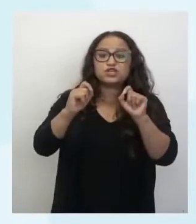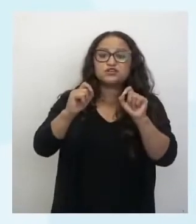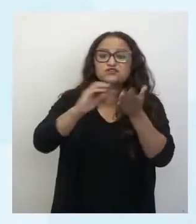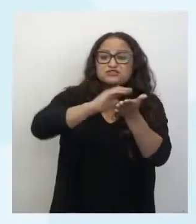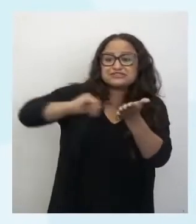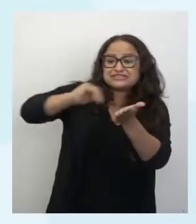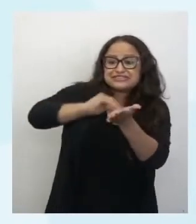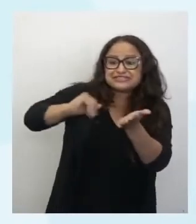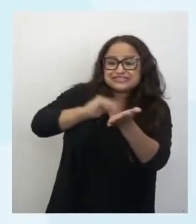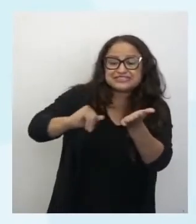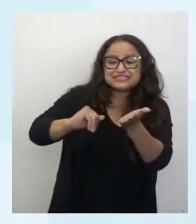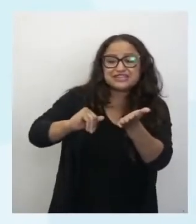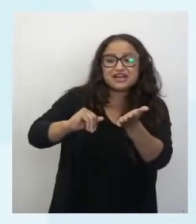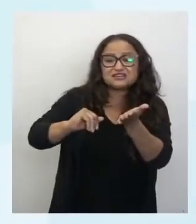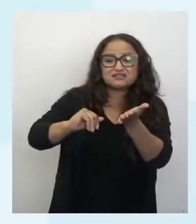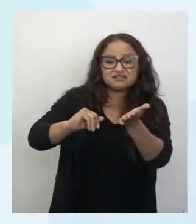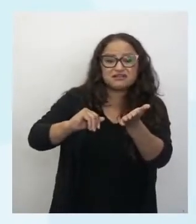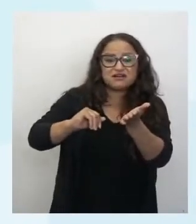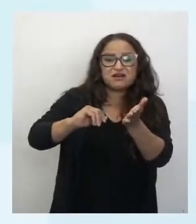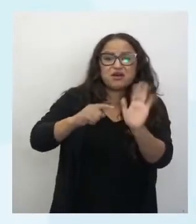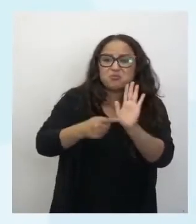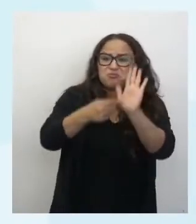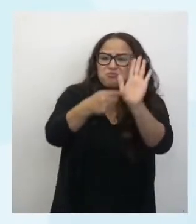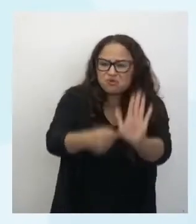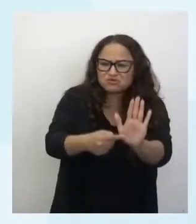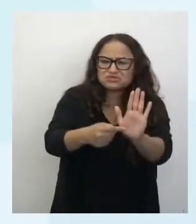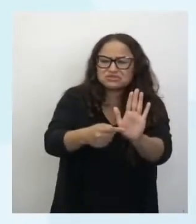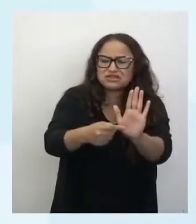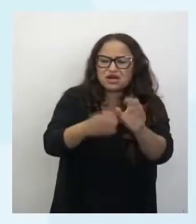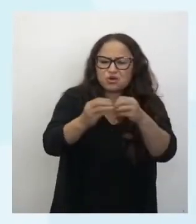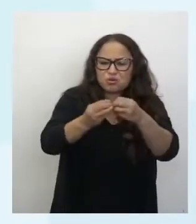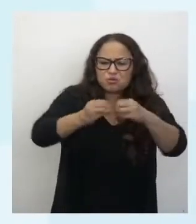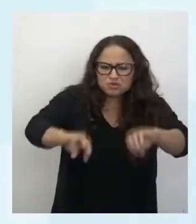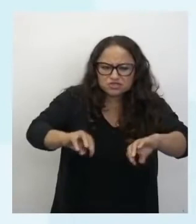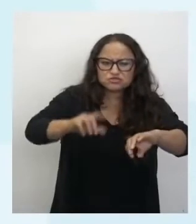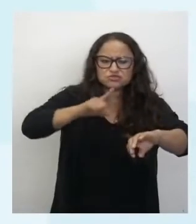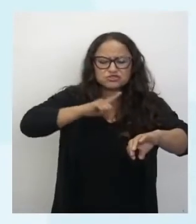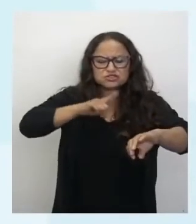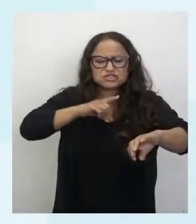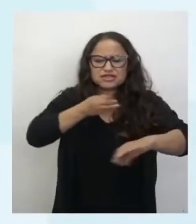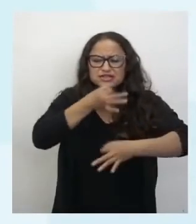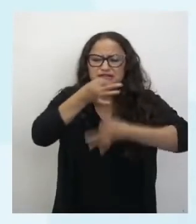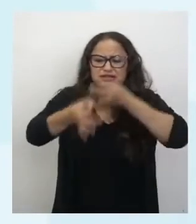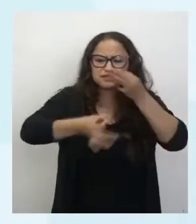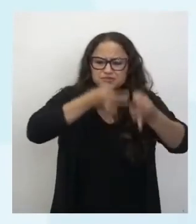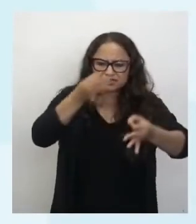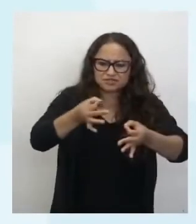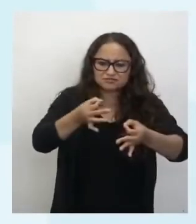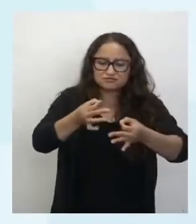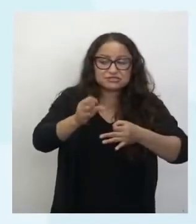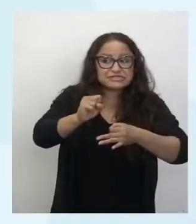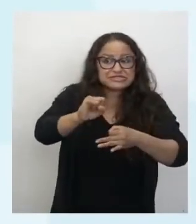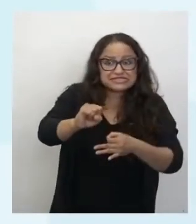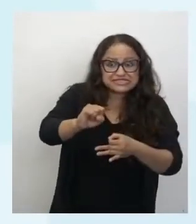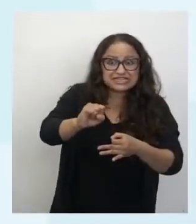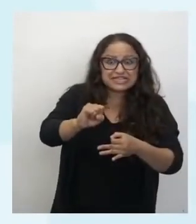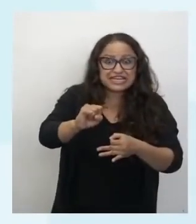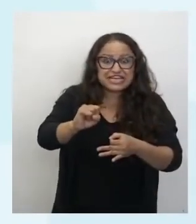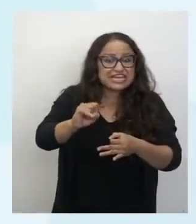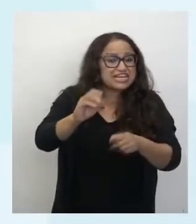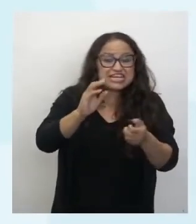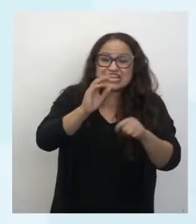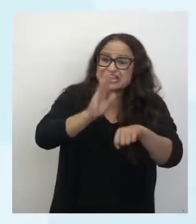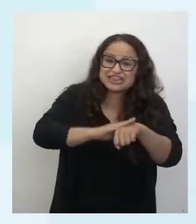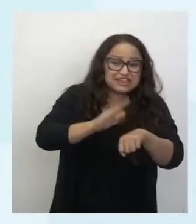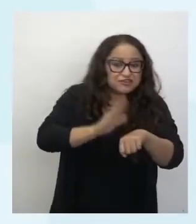2, acarretaram prejuízo na interpretação? Bom, como eu dependo da 3, vocês não vão conseguir responder essa, né? Vamos ver se alguém